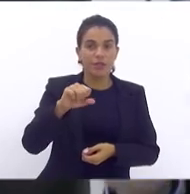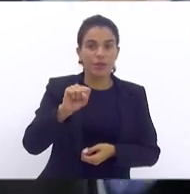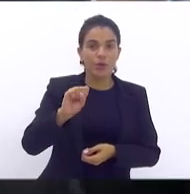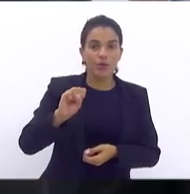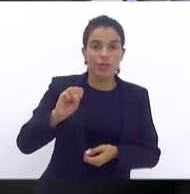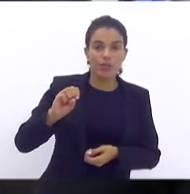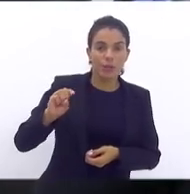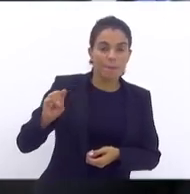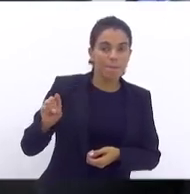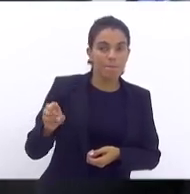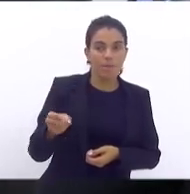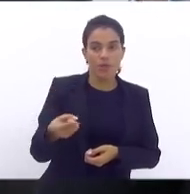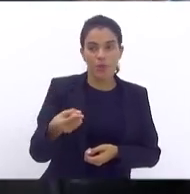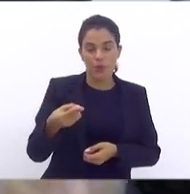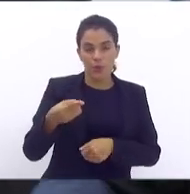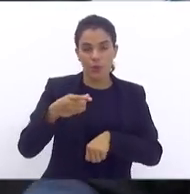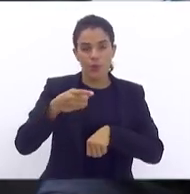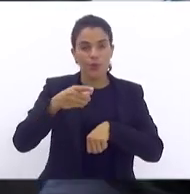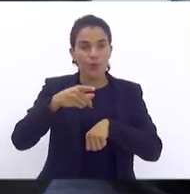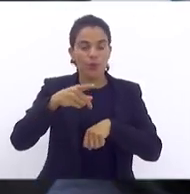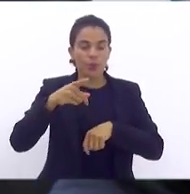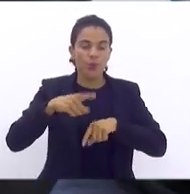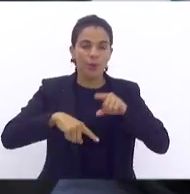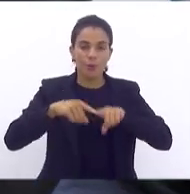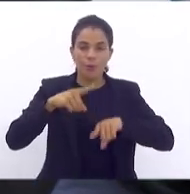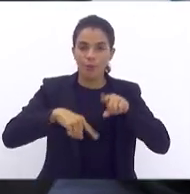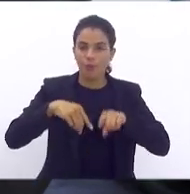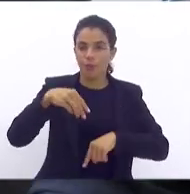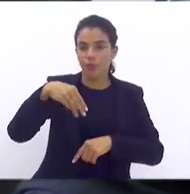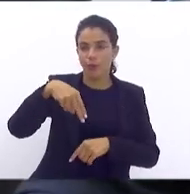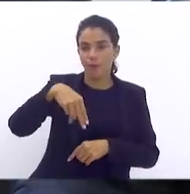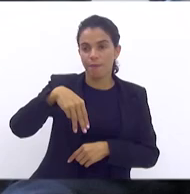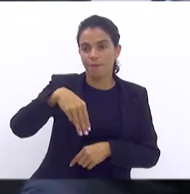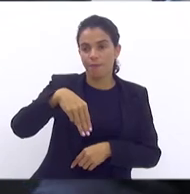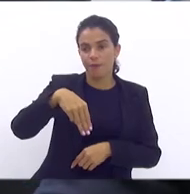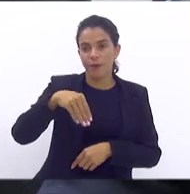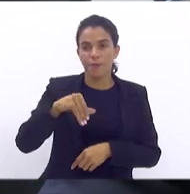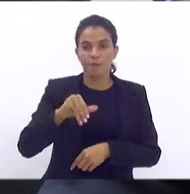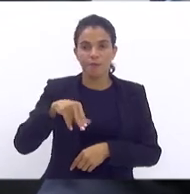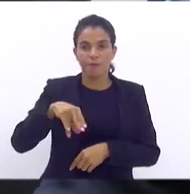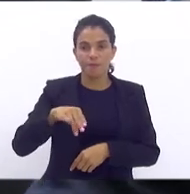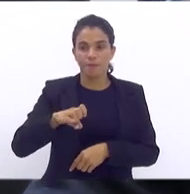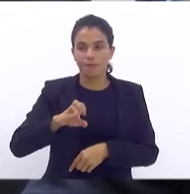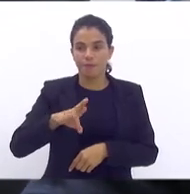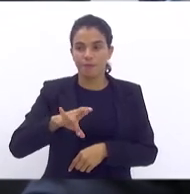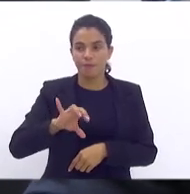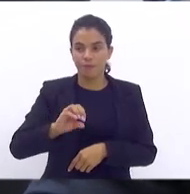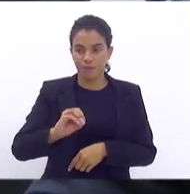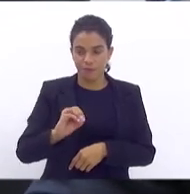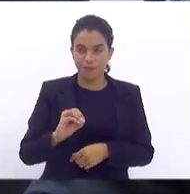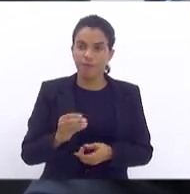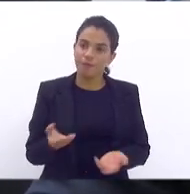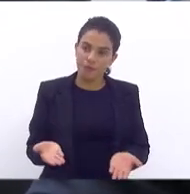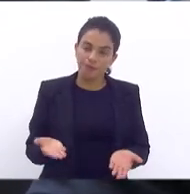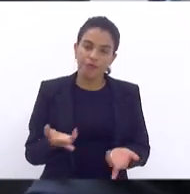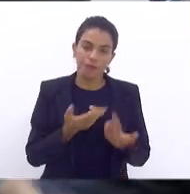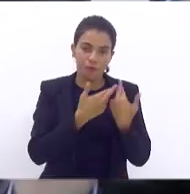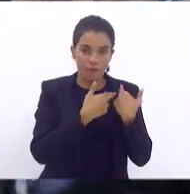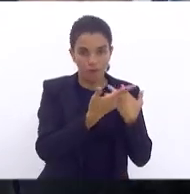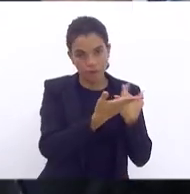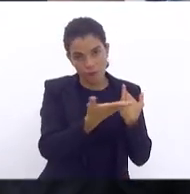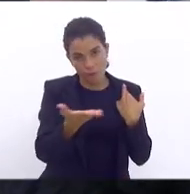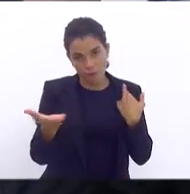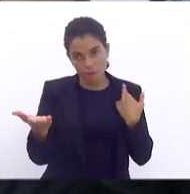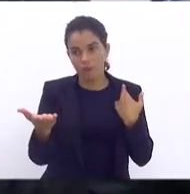mil toneladas de minério num navio que esbarrou e ficou encalhado durante 2 meses. Então, e foi comprovado que é de